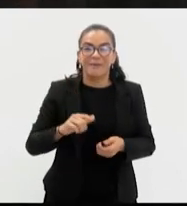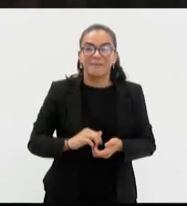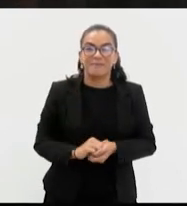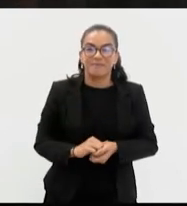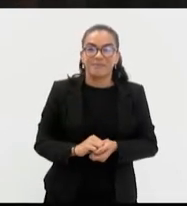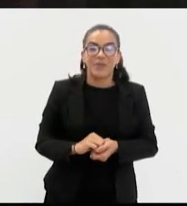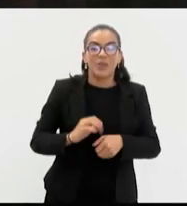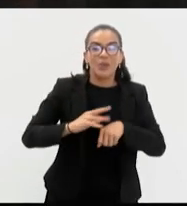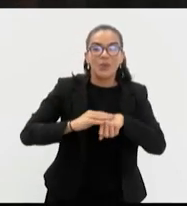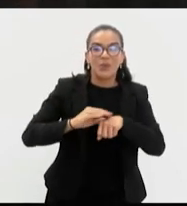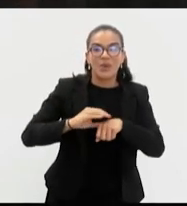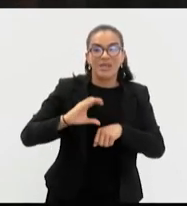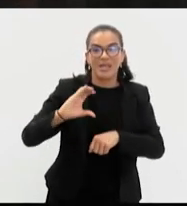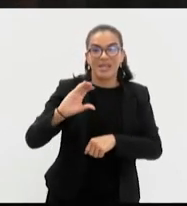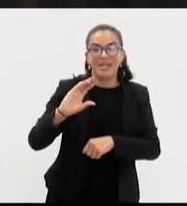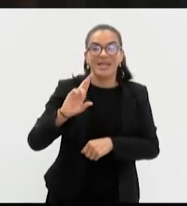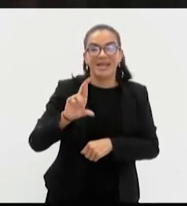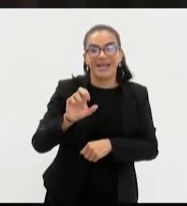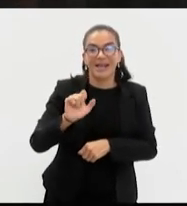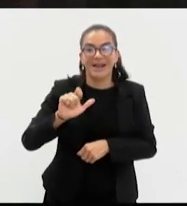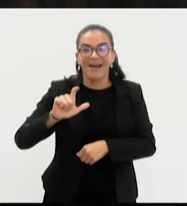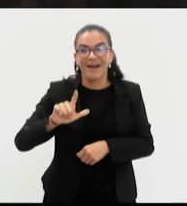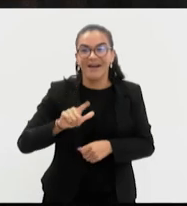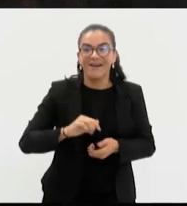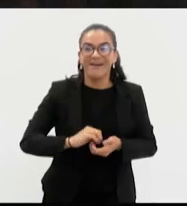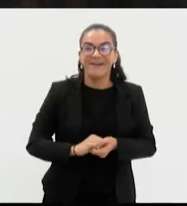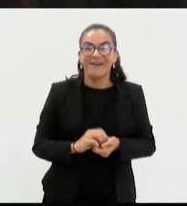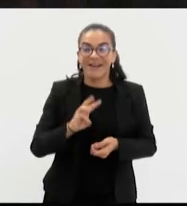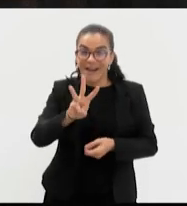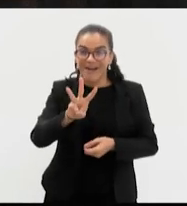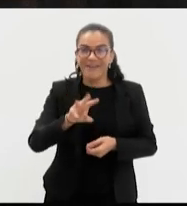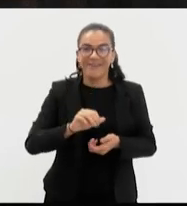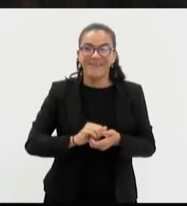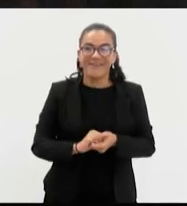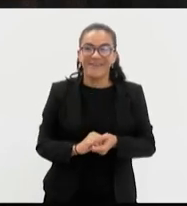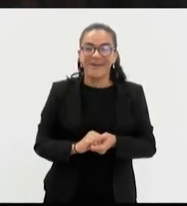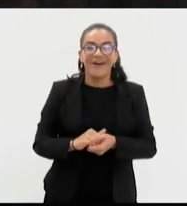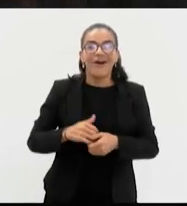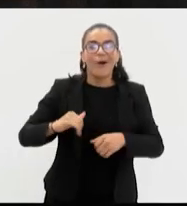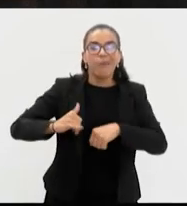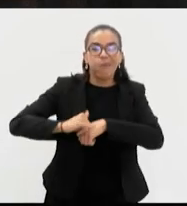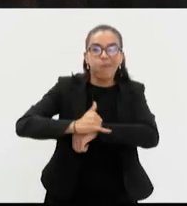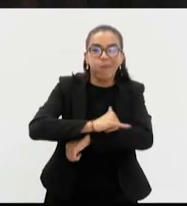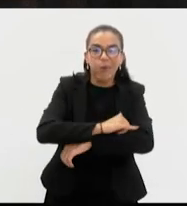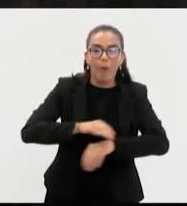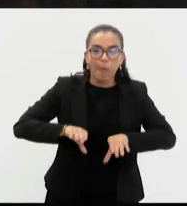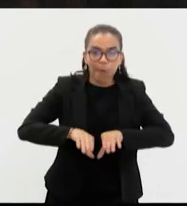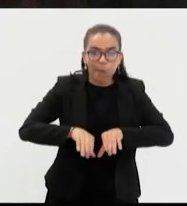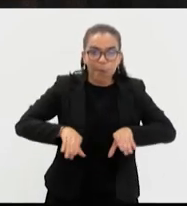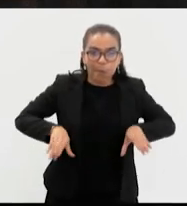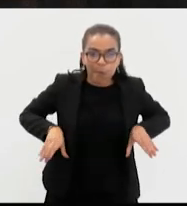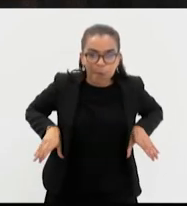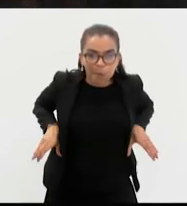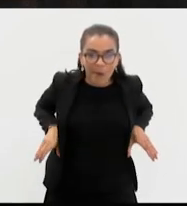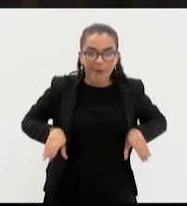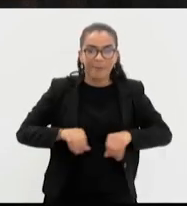crau colite ulcerativa obesidade abdominal